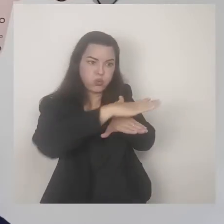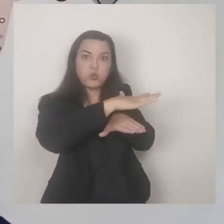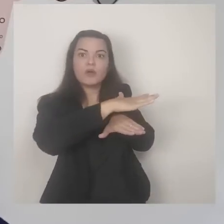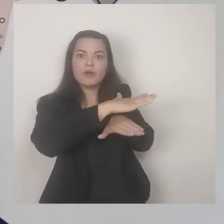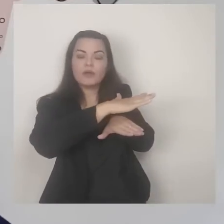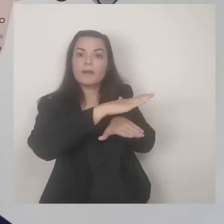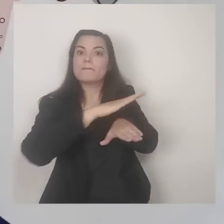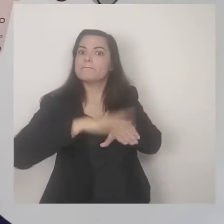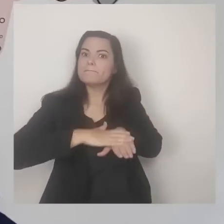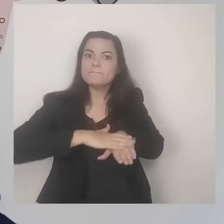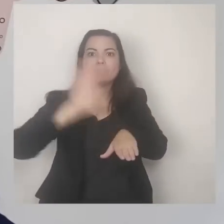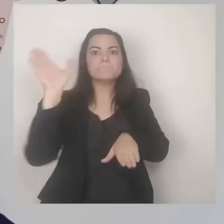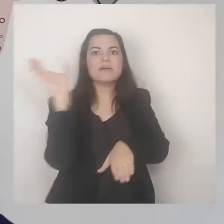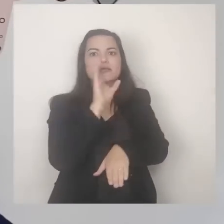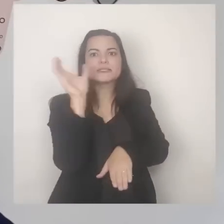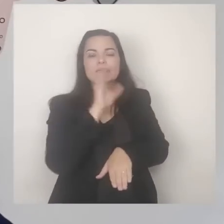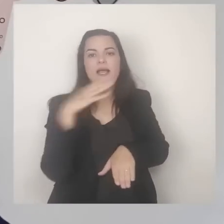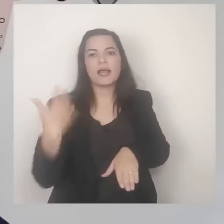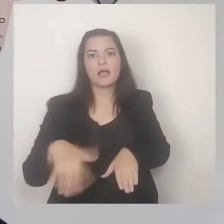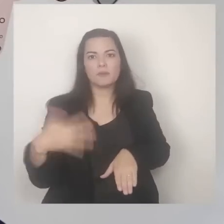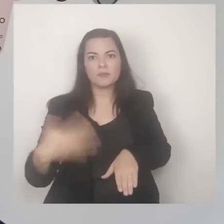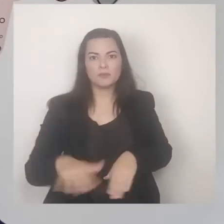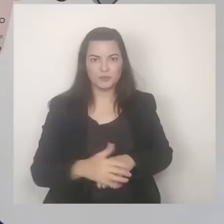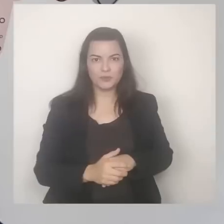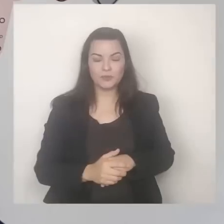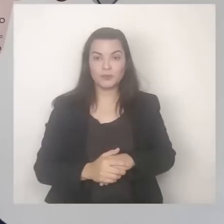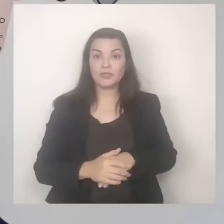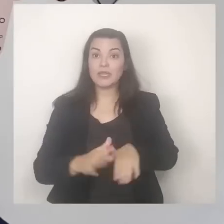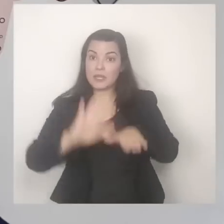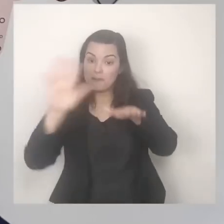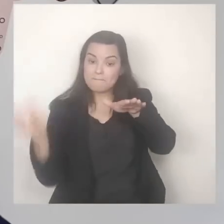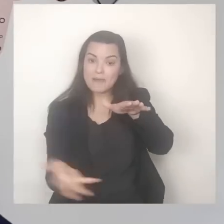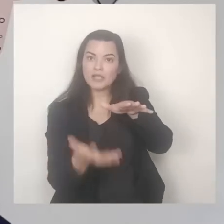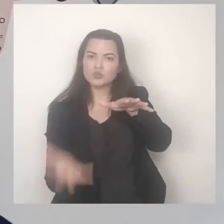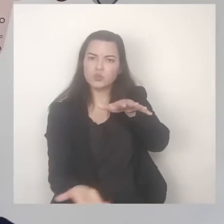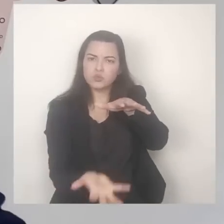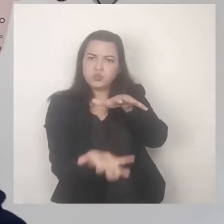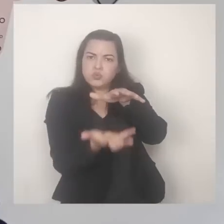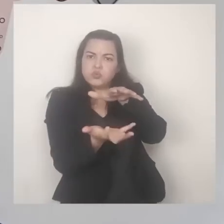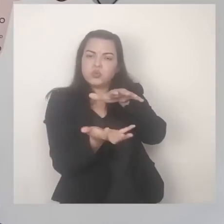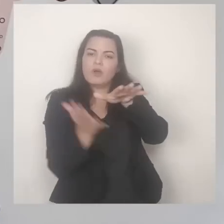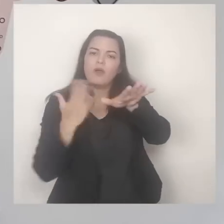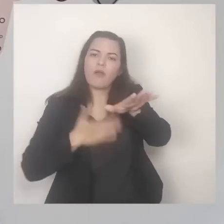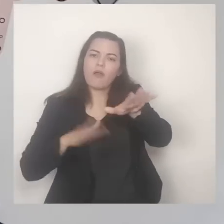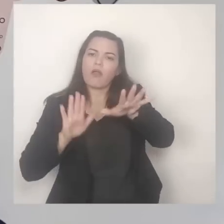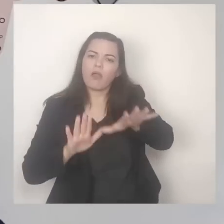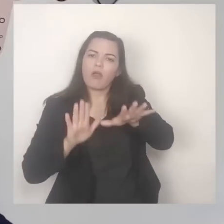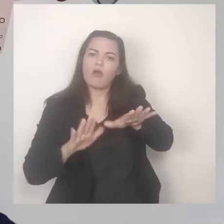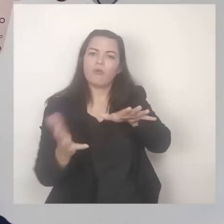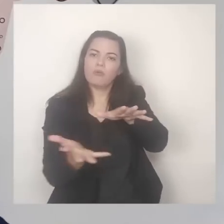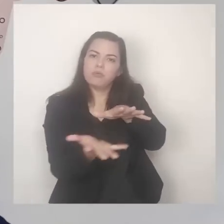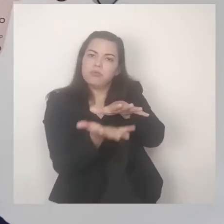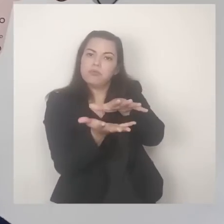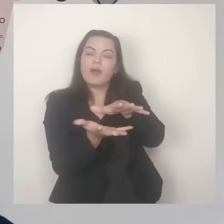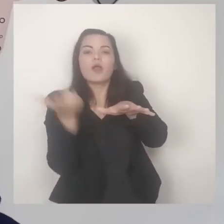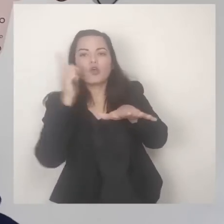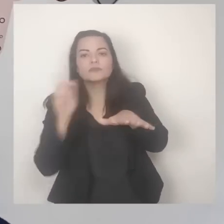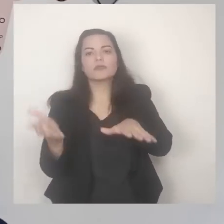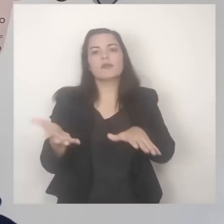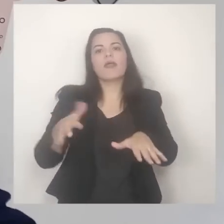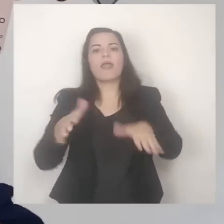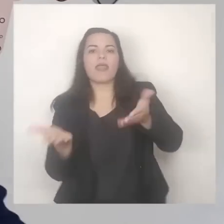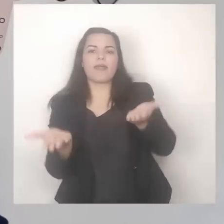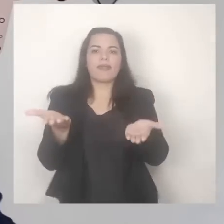seja maior do que a velocidade do ar que passa por baixo, fazendo surgir dessa forma